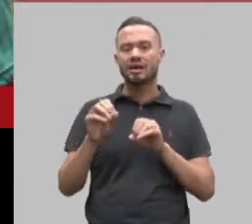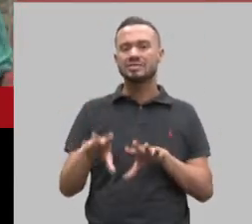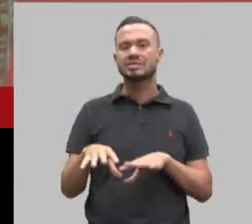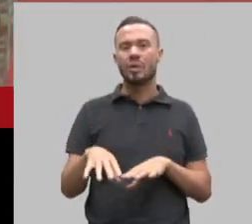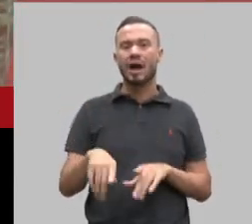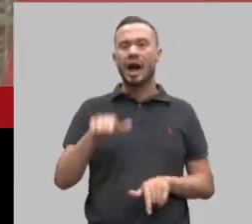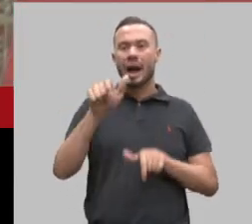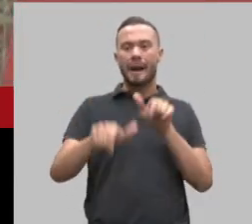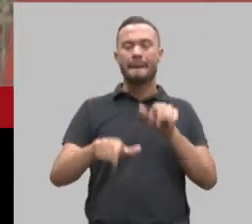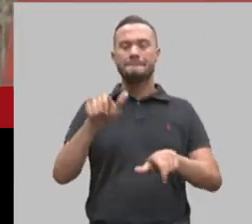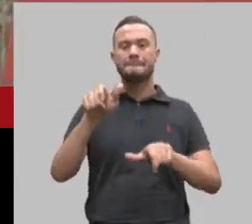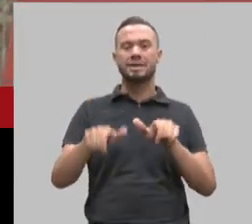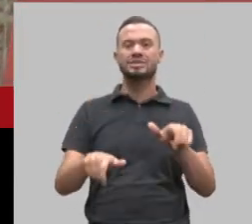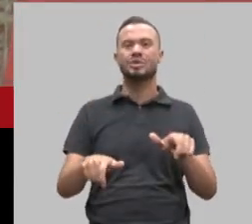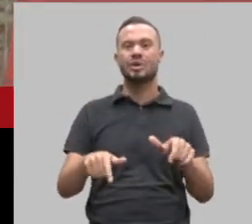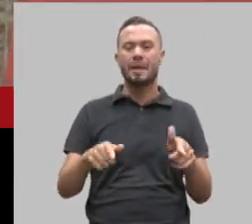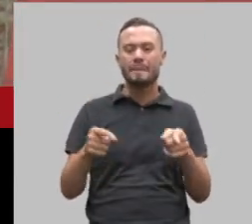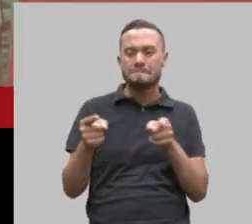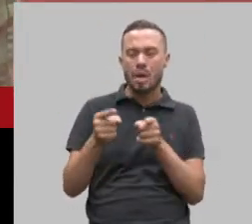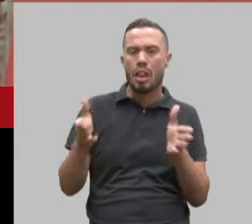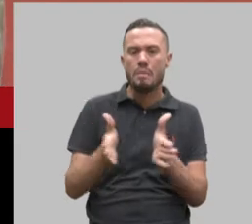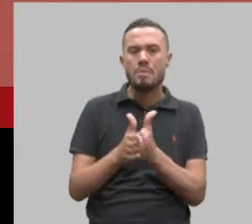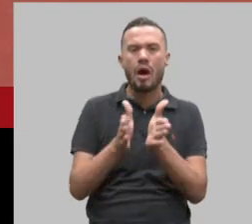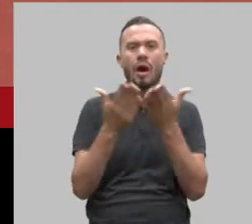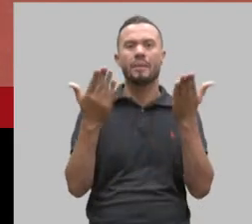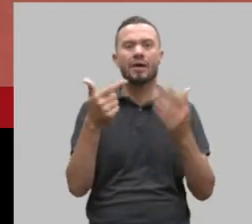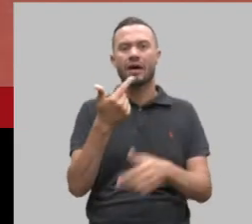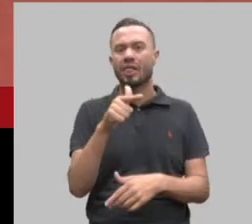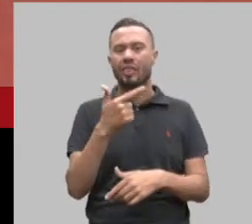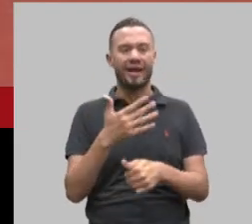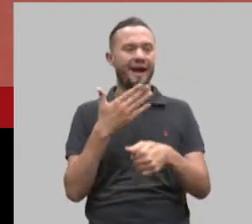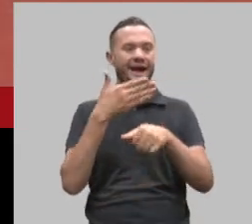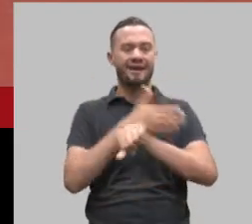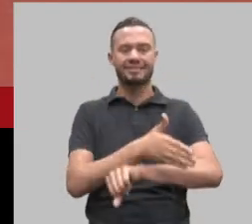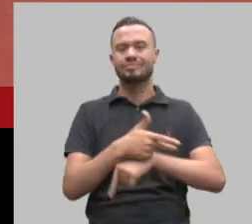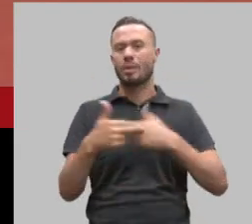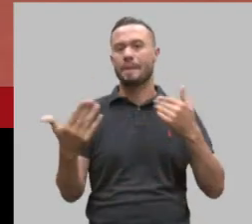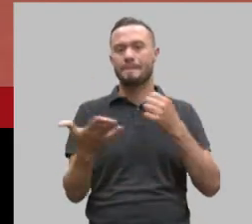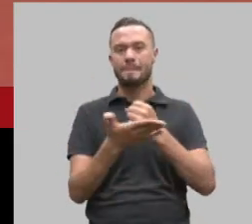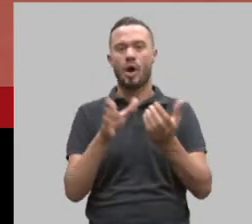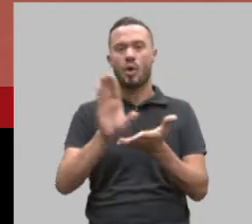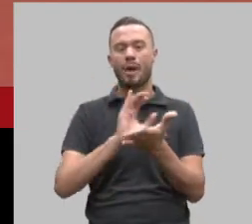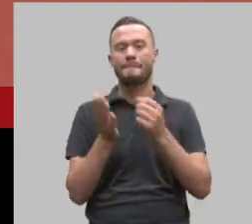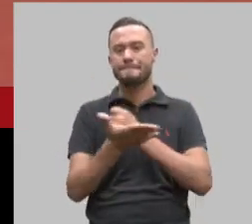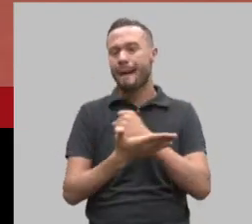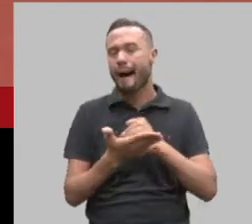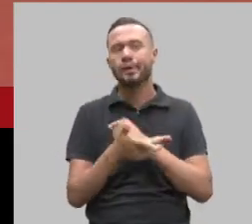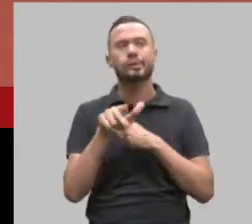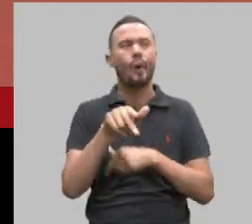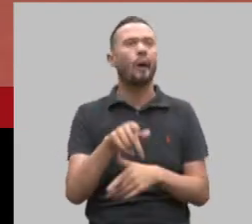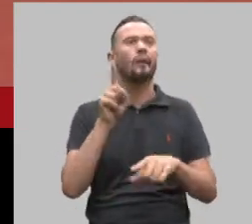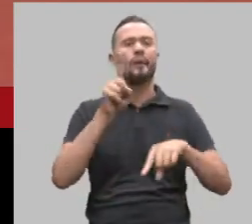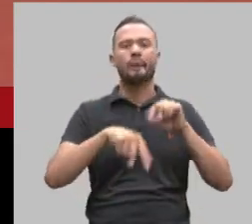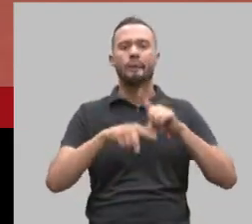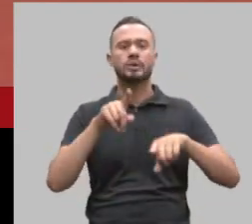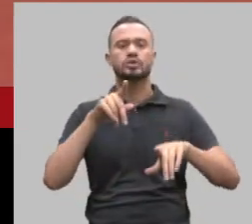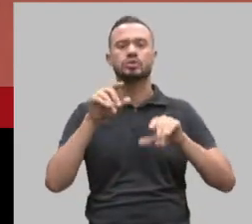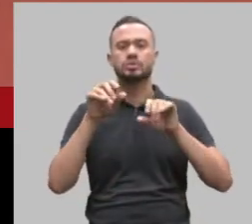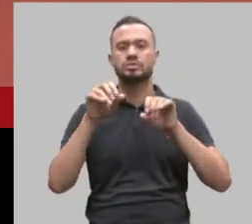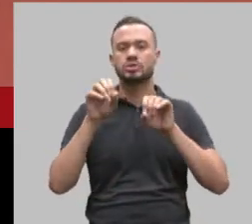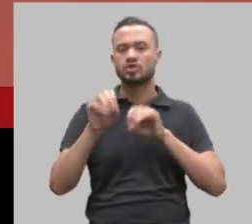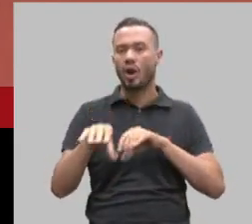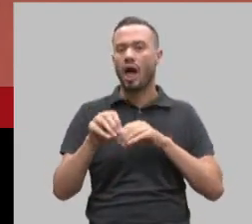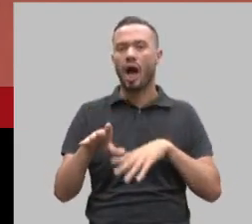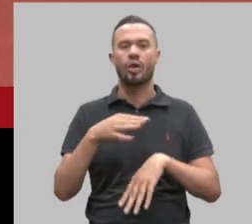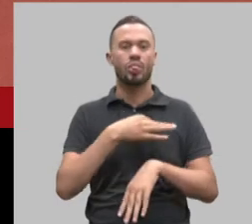onde onde uma minoria não tem acesso aos recursos básicos como material escolar como uniforme não existe